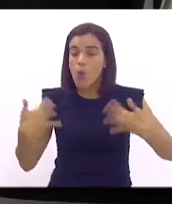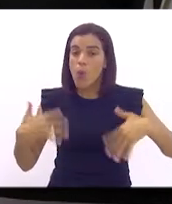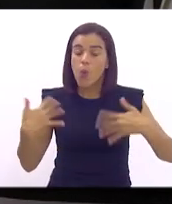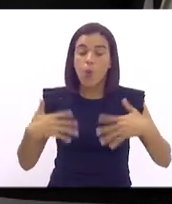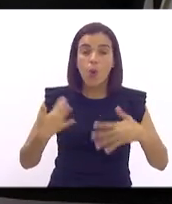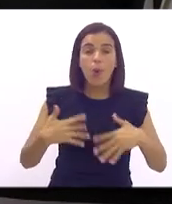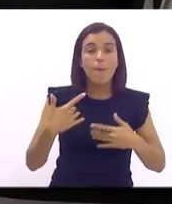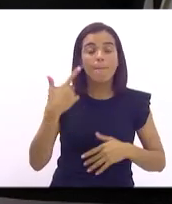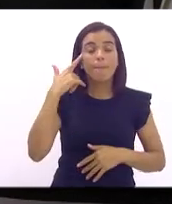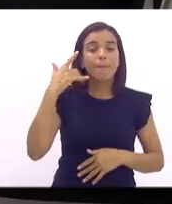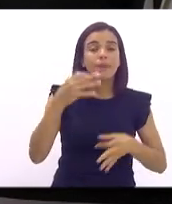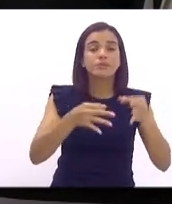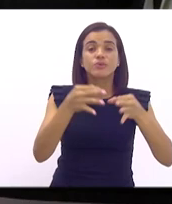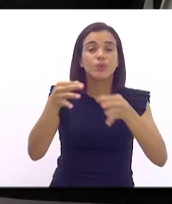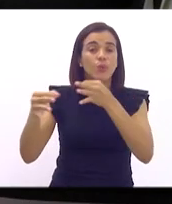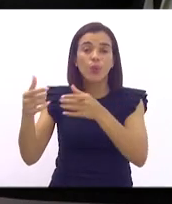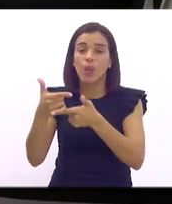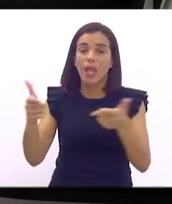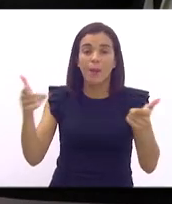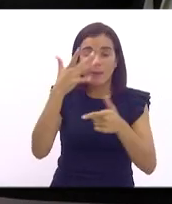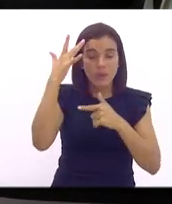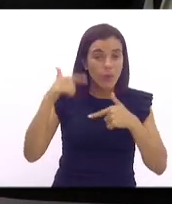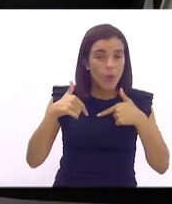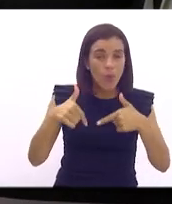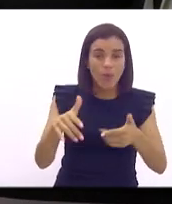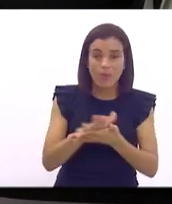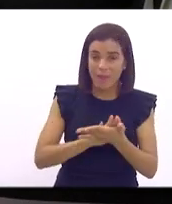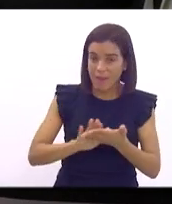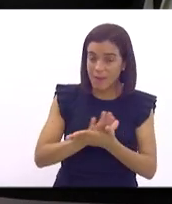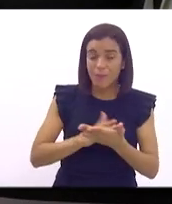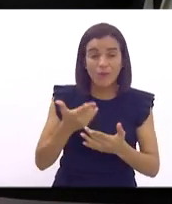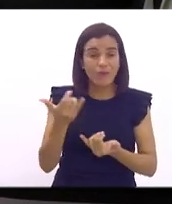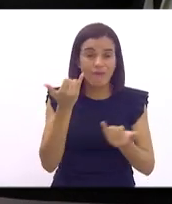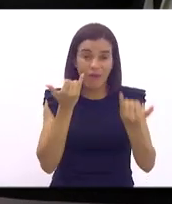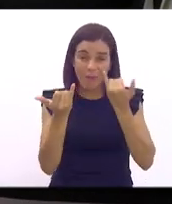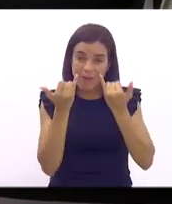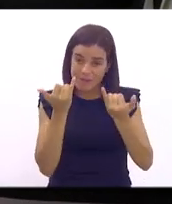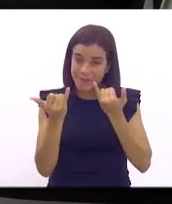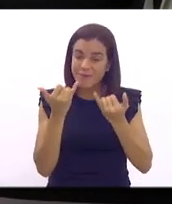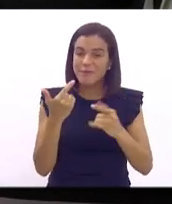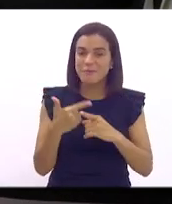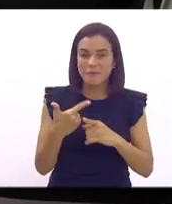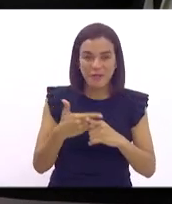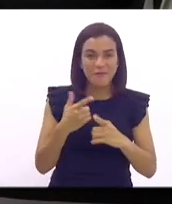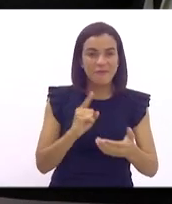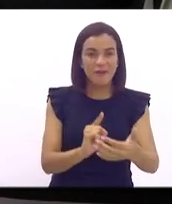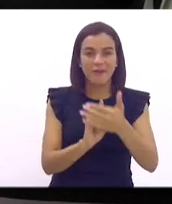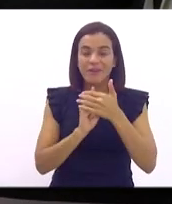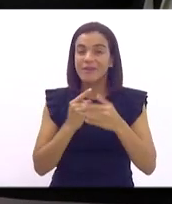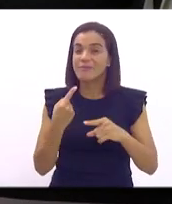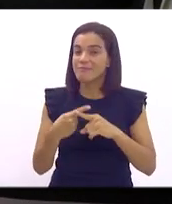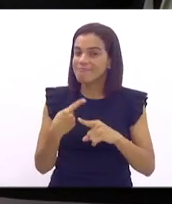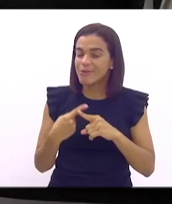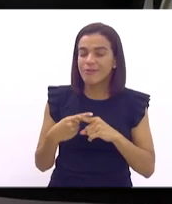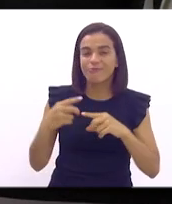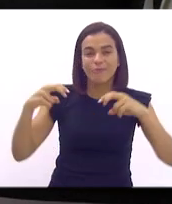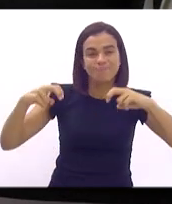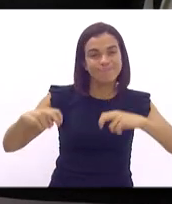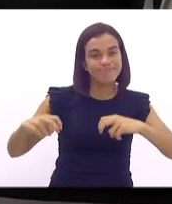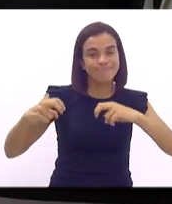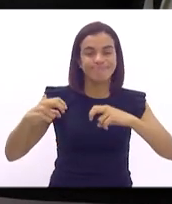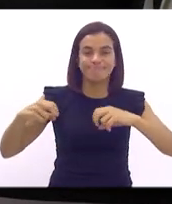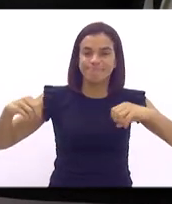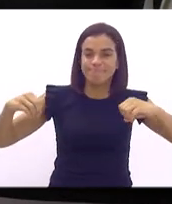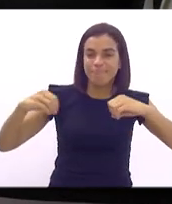processo não está andando, que nada aconteceu, que ninguém vai fazer nada, porque você não tem acesso à informação, porque você não foi acolhida, você não foi ouvida. Então,